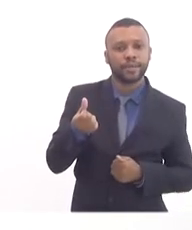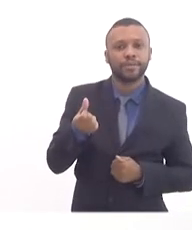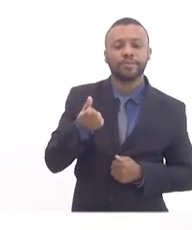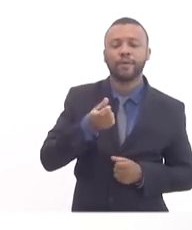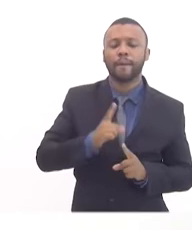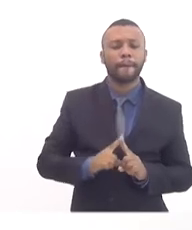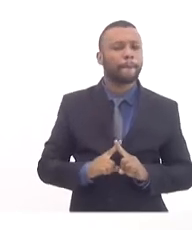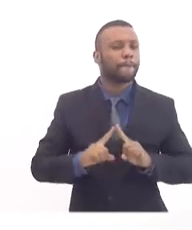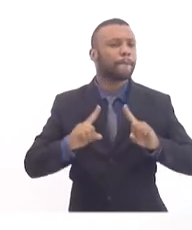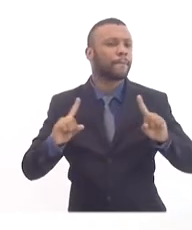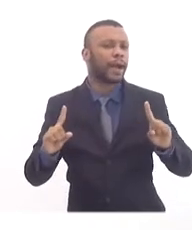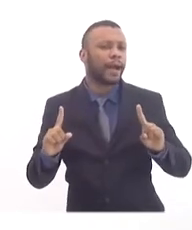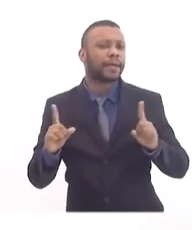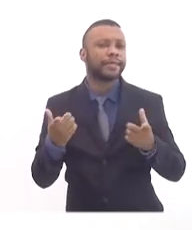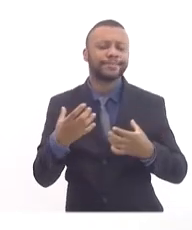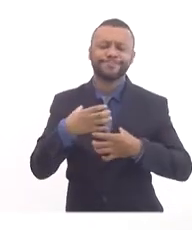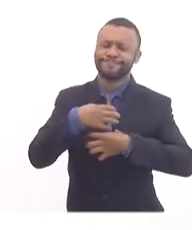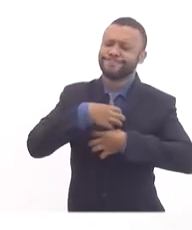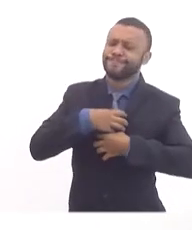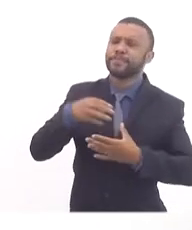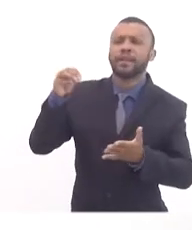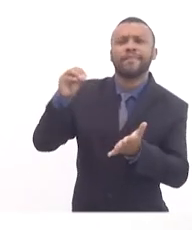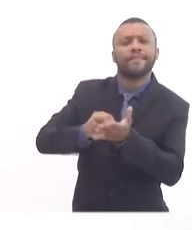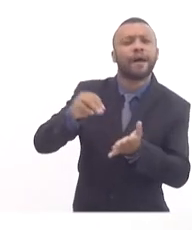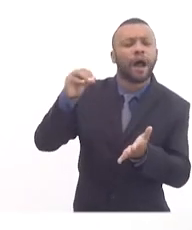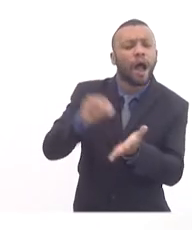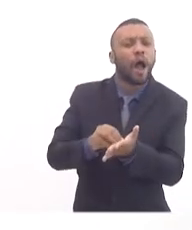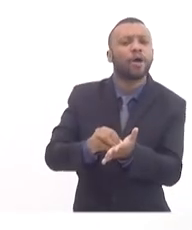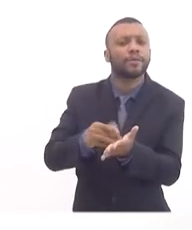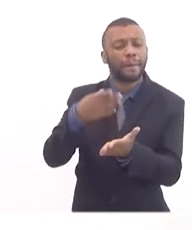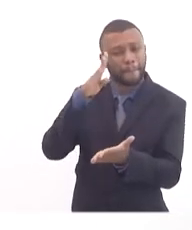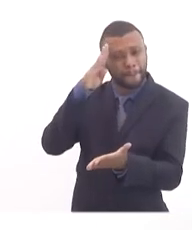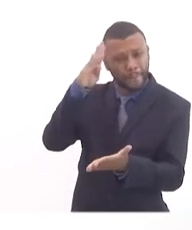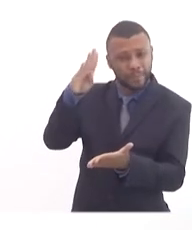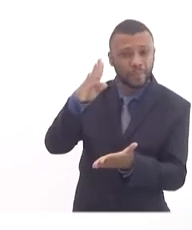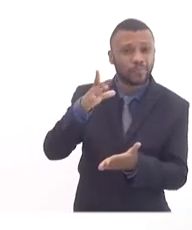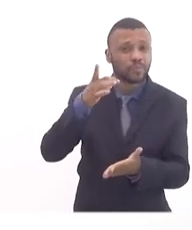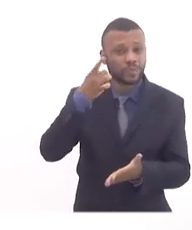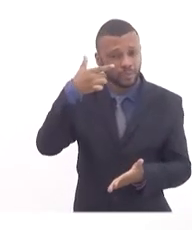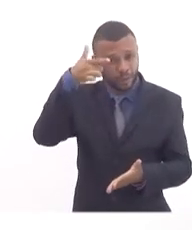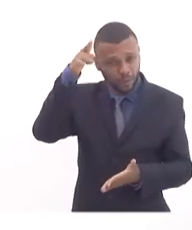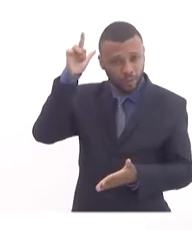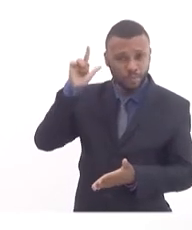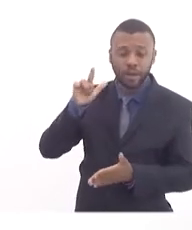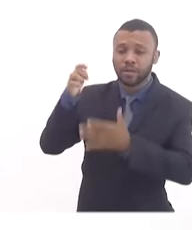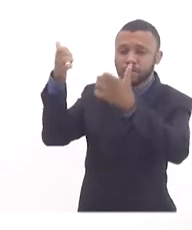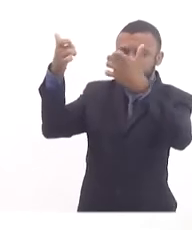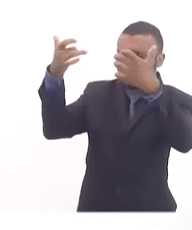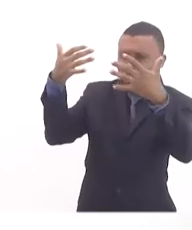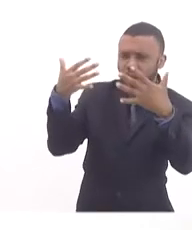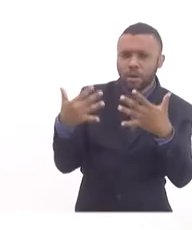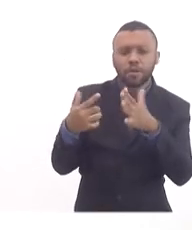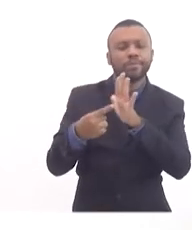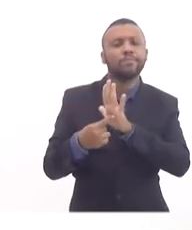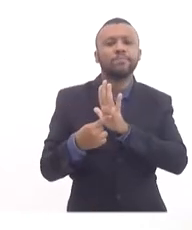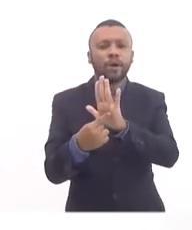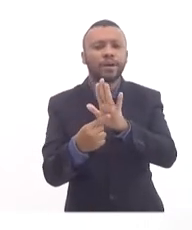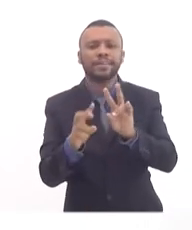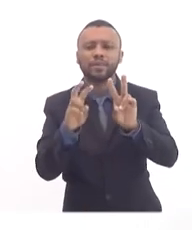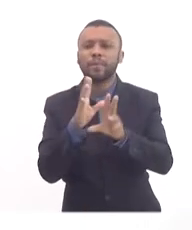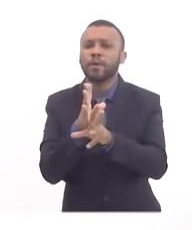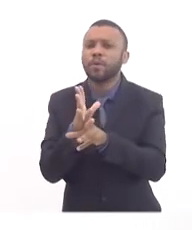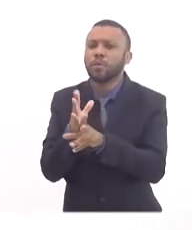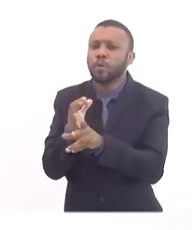eu eu também sinto falta sobretudo quando Deputado os Paulo faz agora a observação o